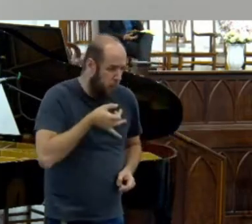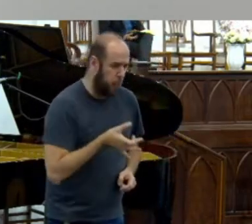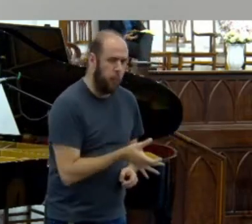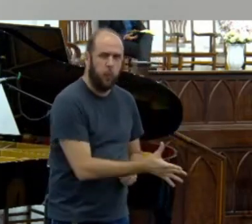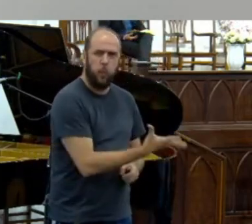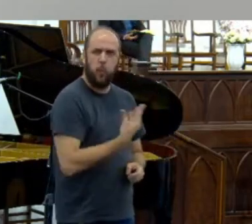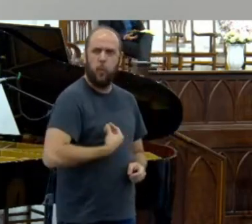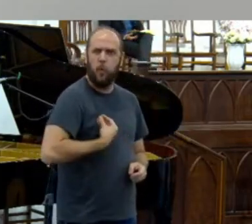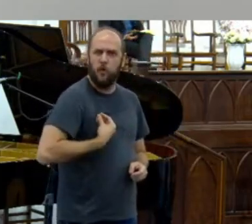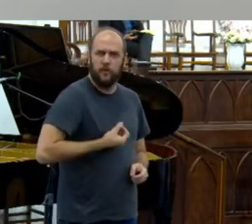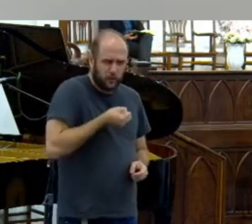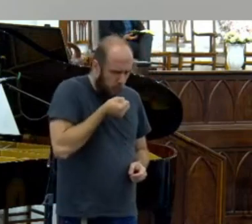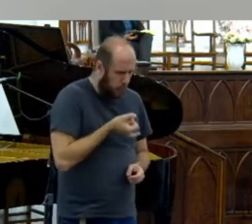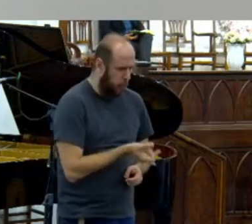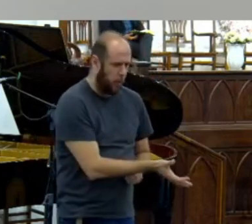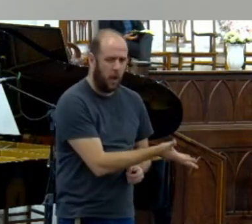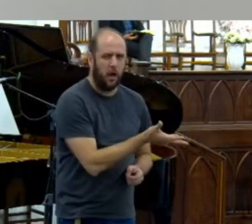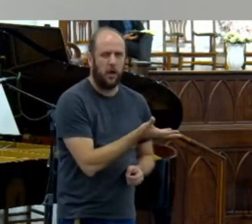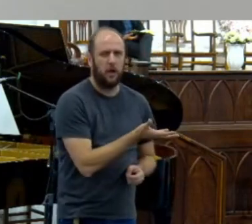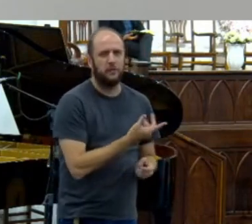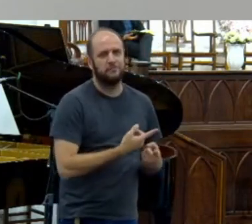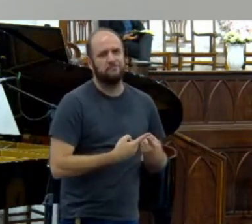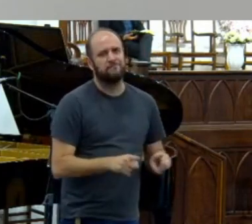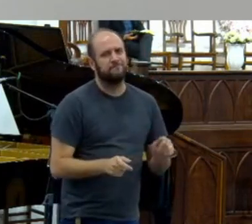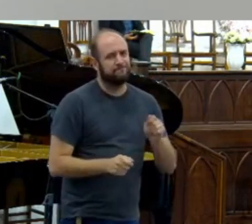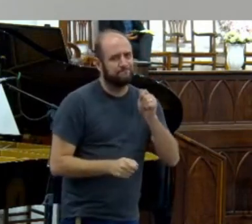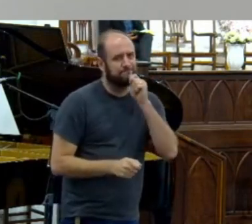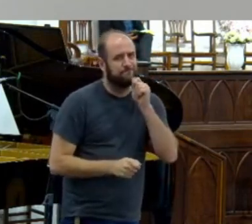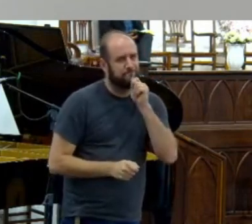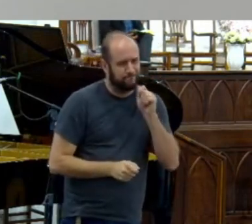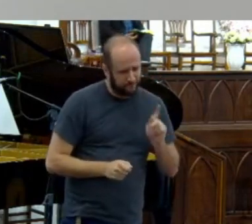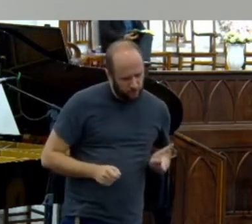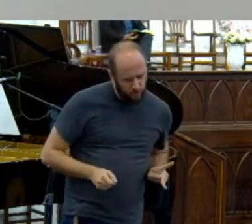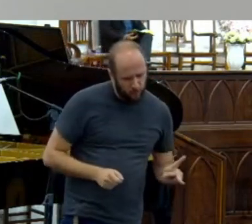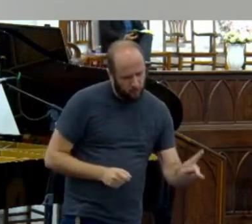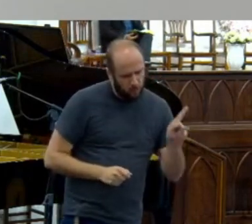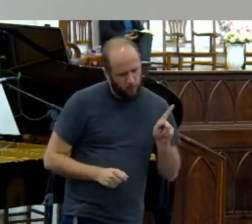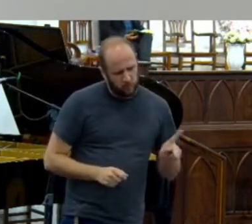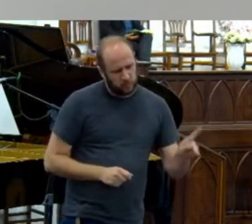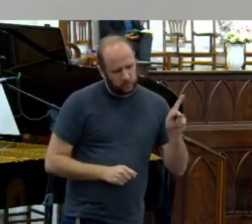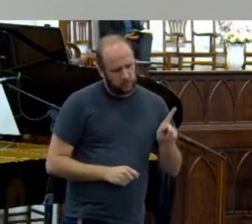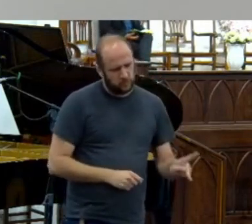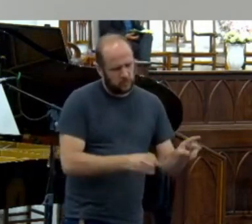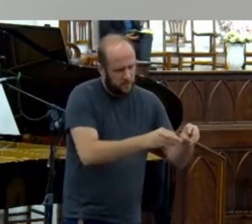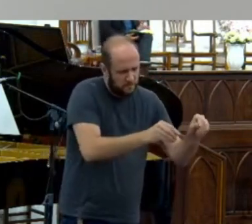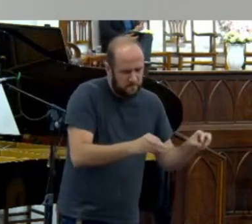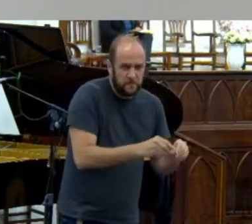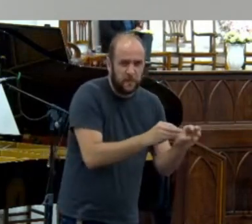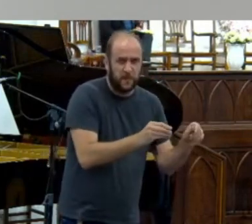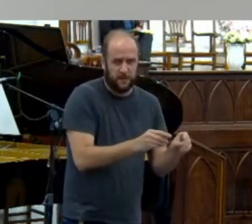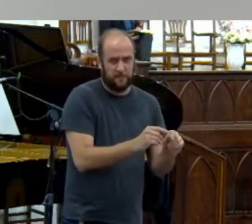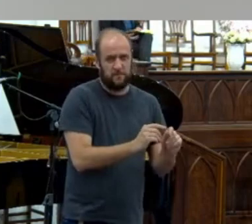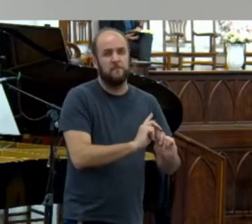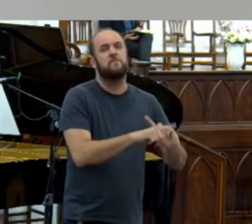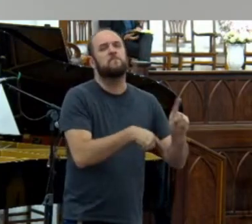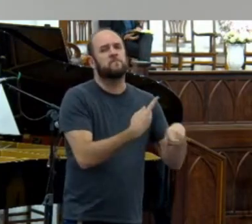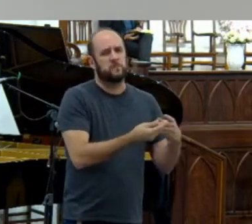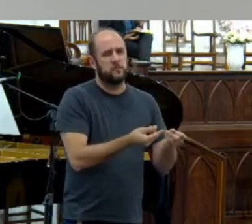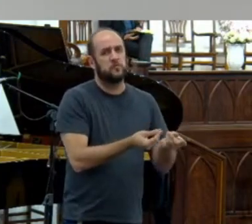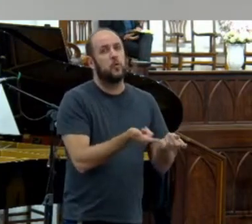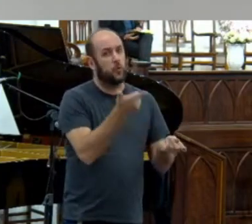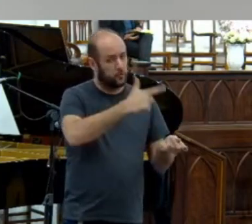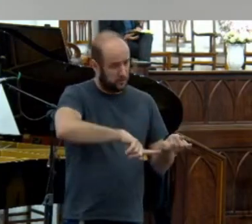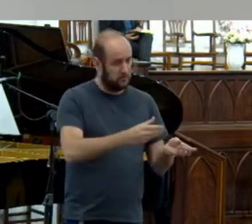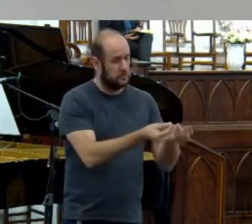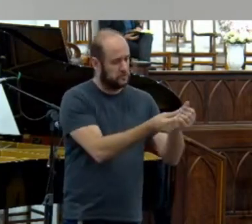ti. No entanto, ainda continuas a ser barro, e para o barro tu voltarás. Não tem como escapar.